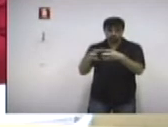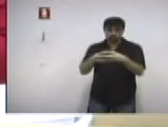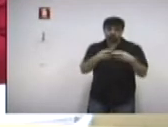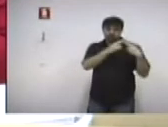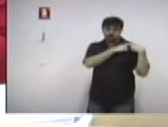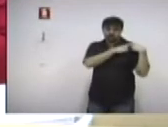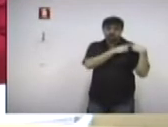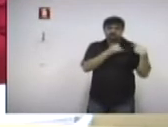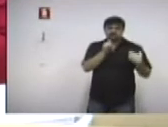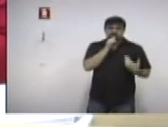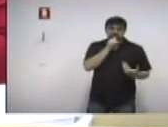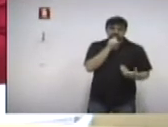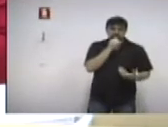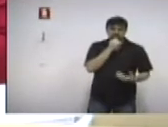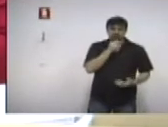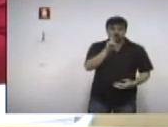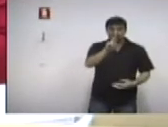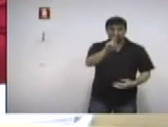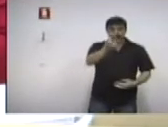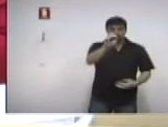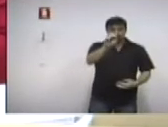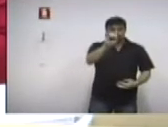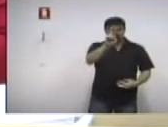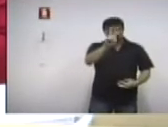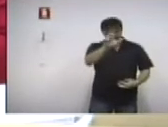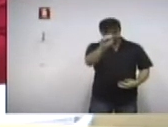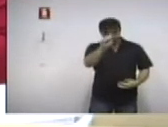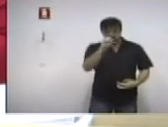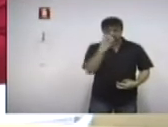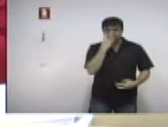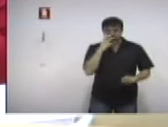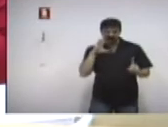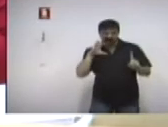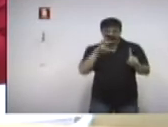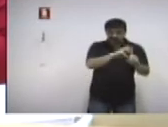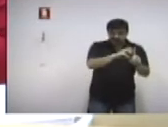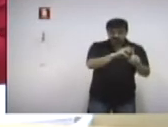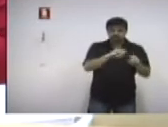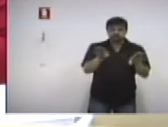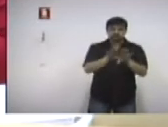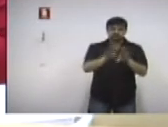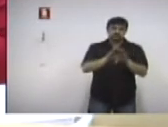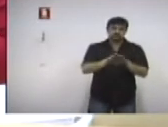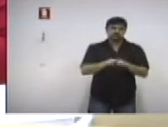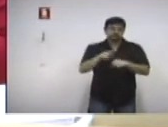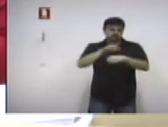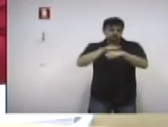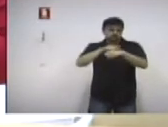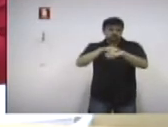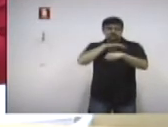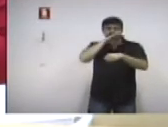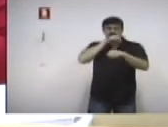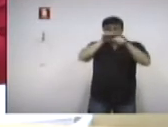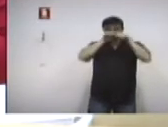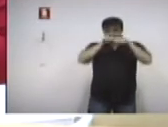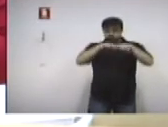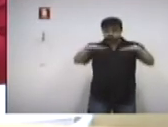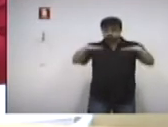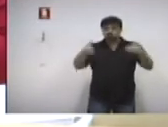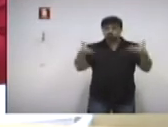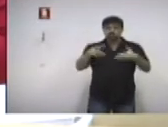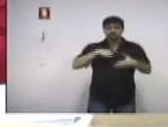raiva pelo morcego a raiva canina entre outras do pombo que hoje